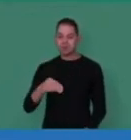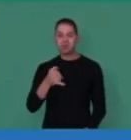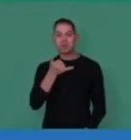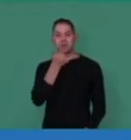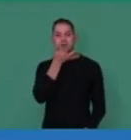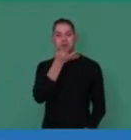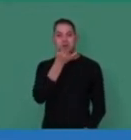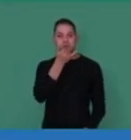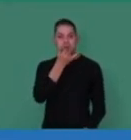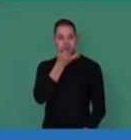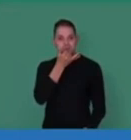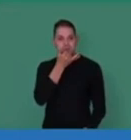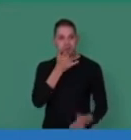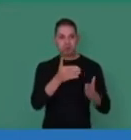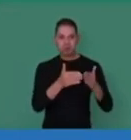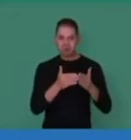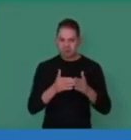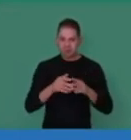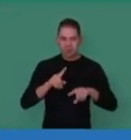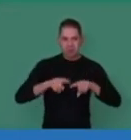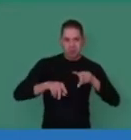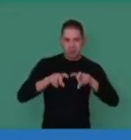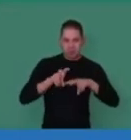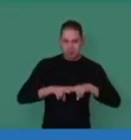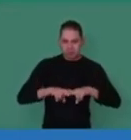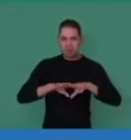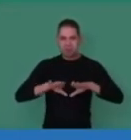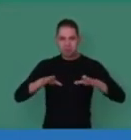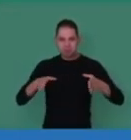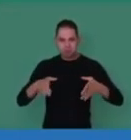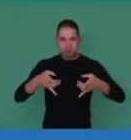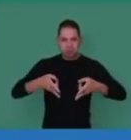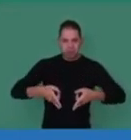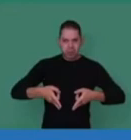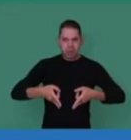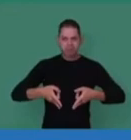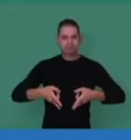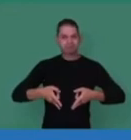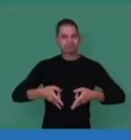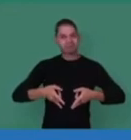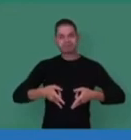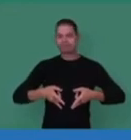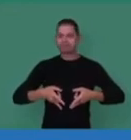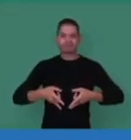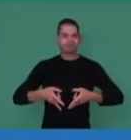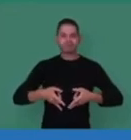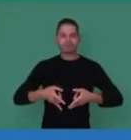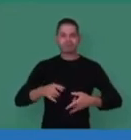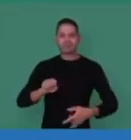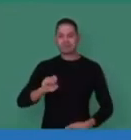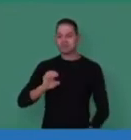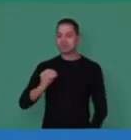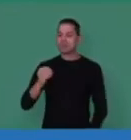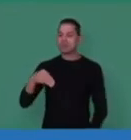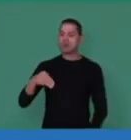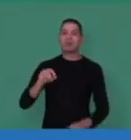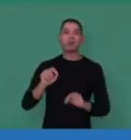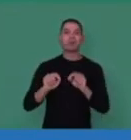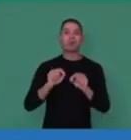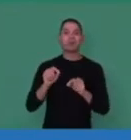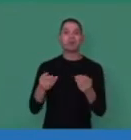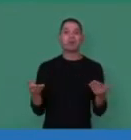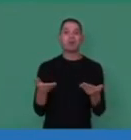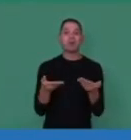desculpa pela questão dos móveis, ao invés de fazer um meia-culpa e dizer eu errei, não, fizeram